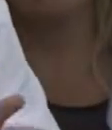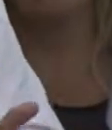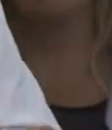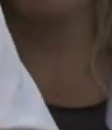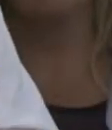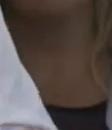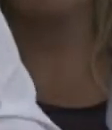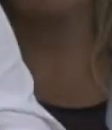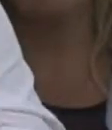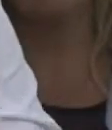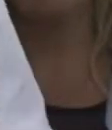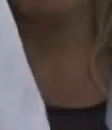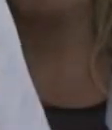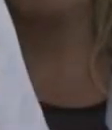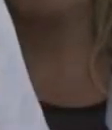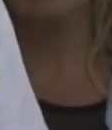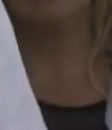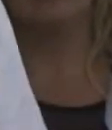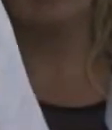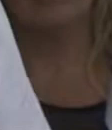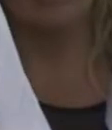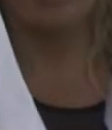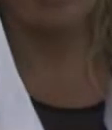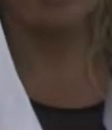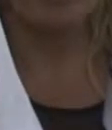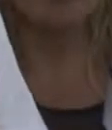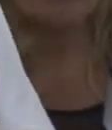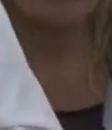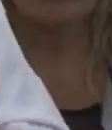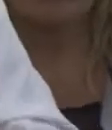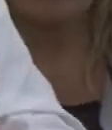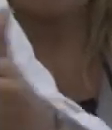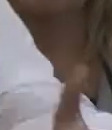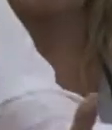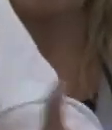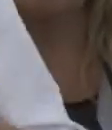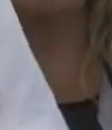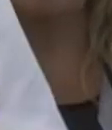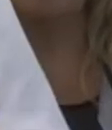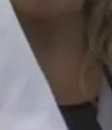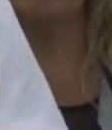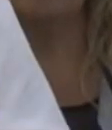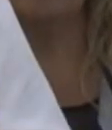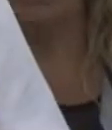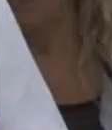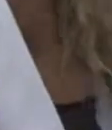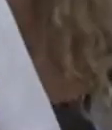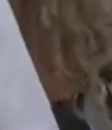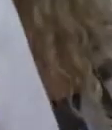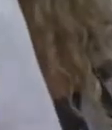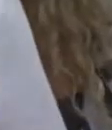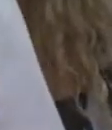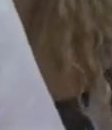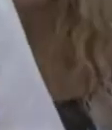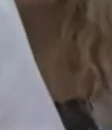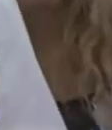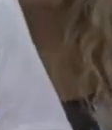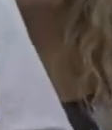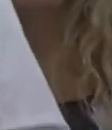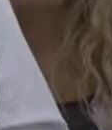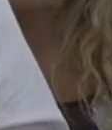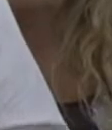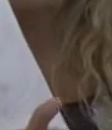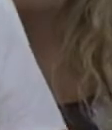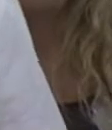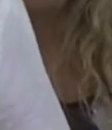conhecido como Marabá, e o Dr. José Carlos Schenck. Trabalhei até os meus 18 anos lá e foi uma